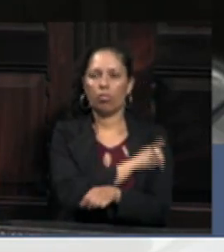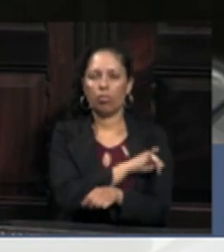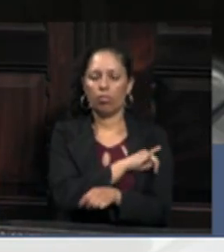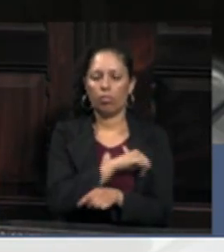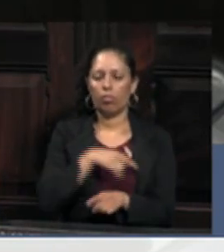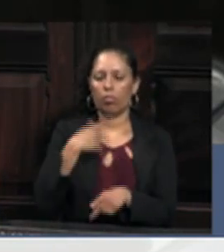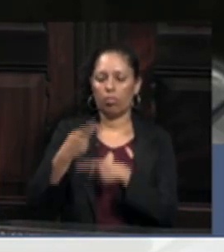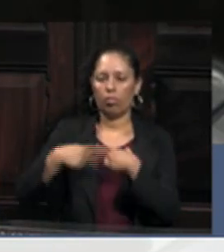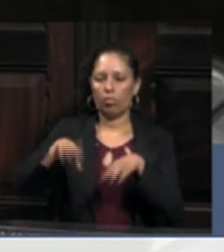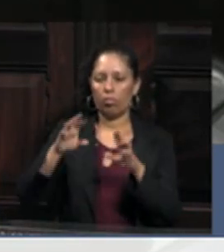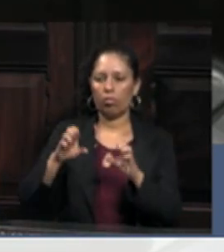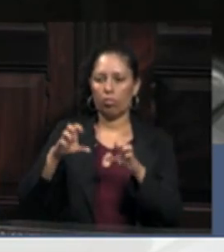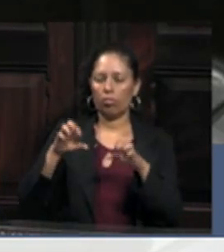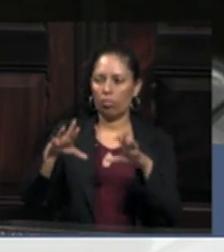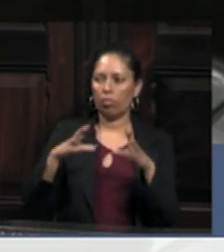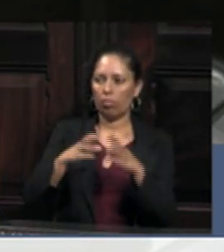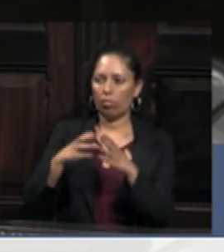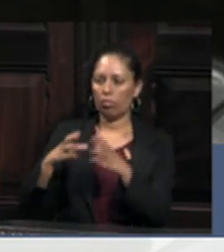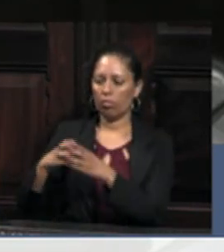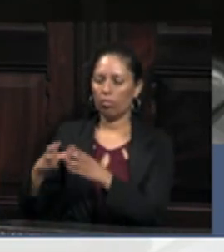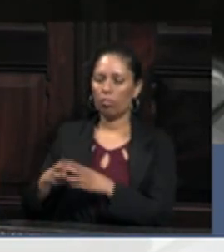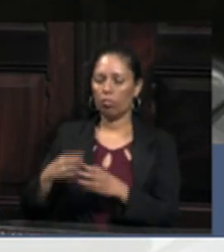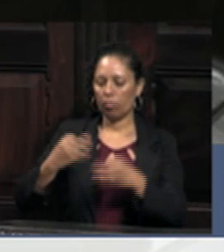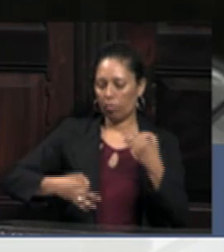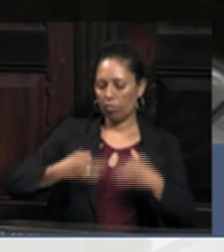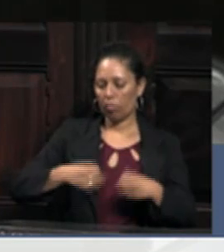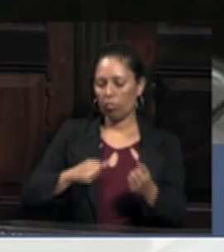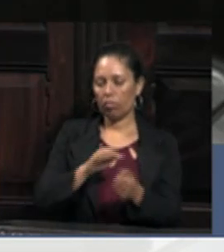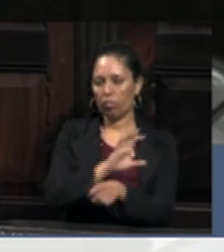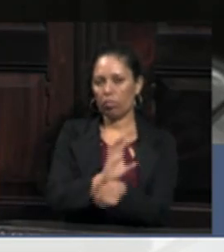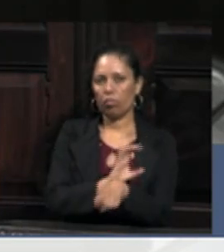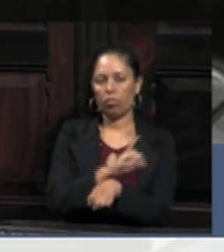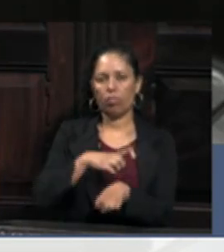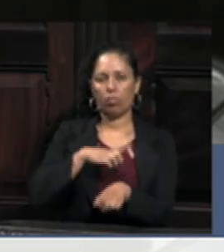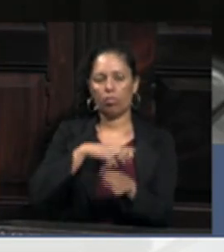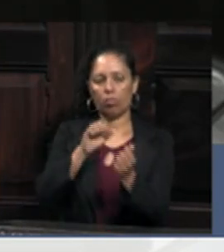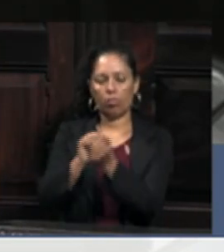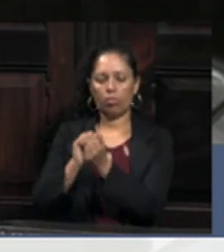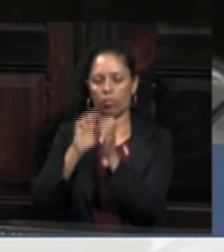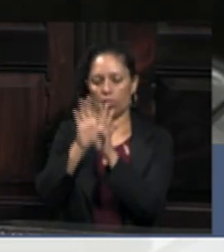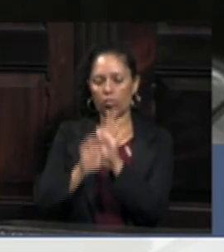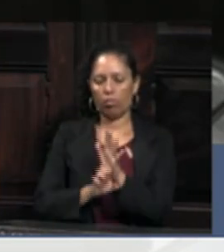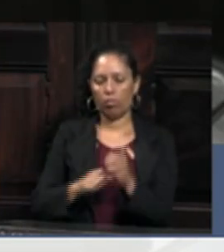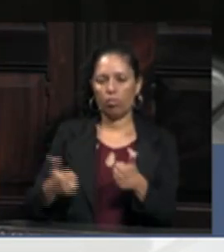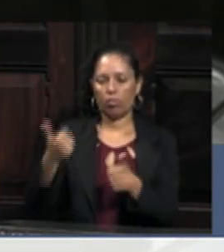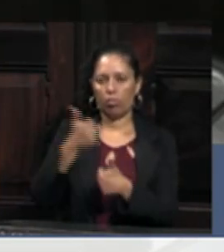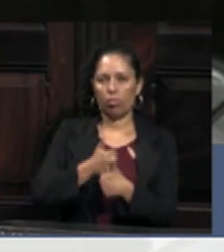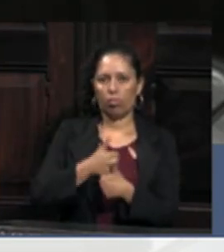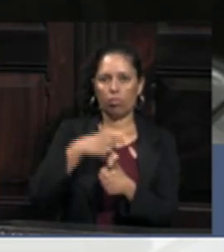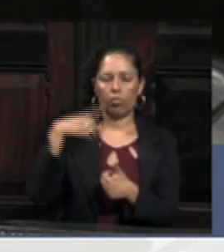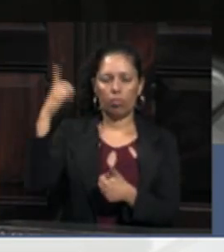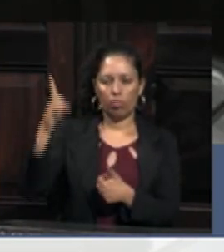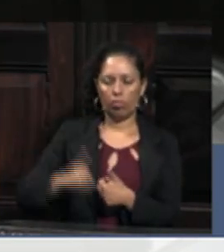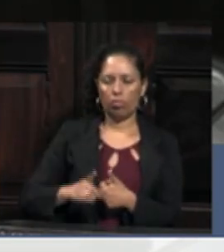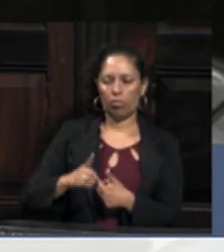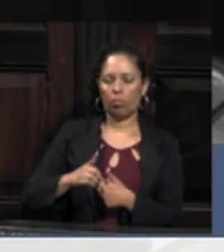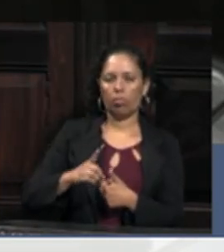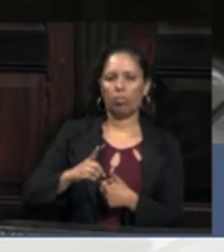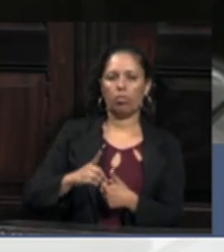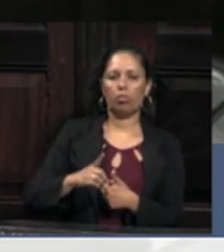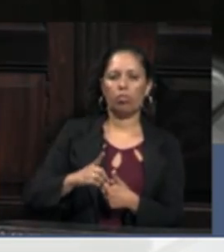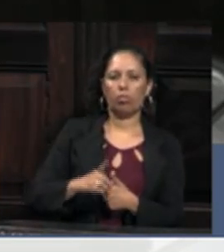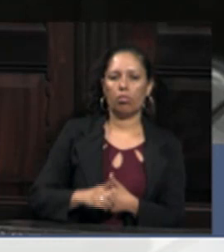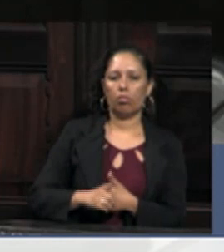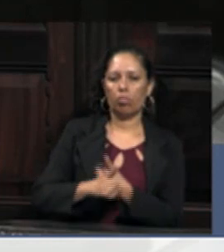providências. Pareceres da Comissão de Constituição e Justiça pela Constitucionalidade com emendas. Concluído por substitutivo. Defesa Civil, Defesa do Consumidor